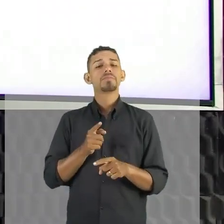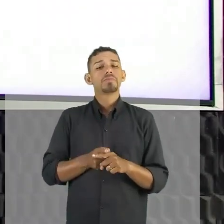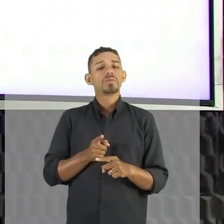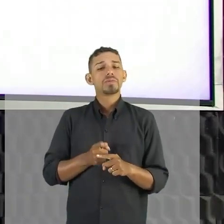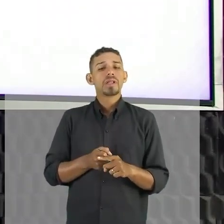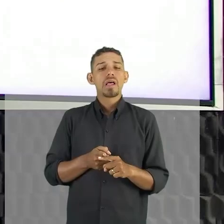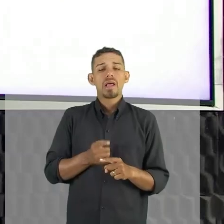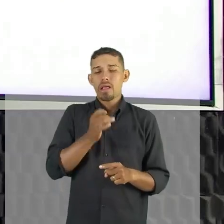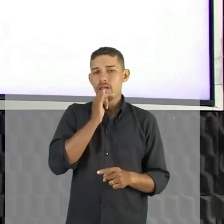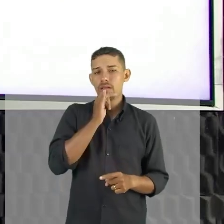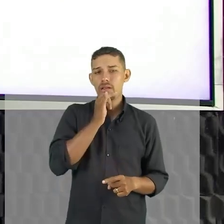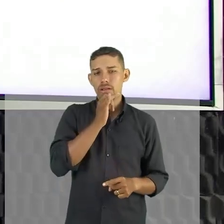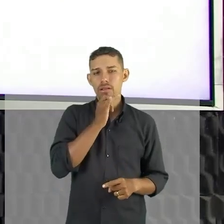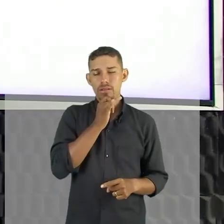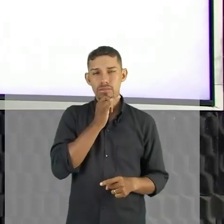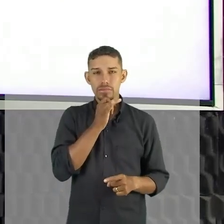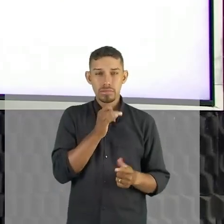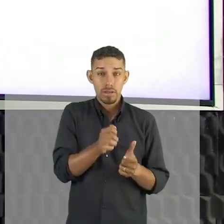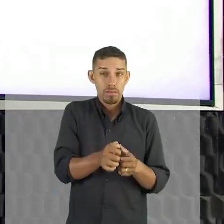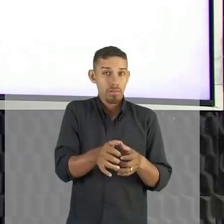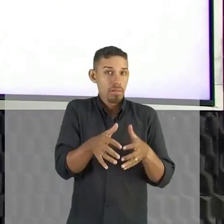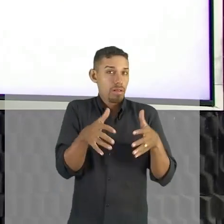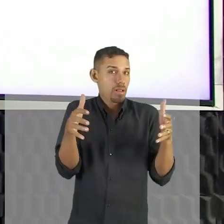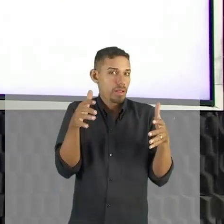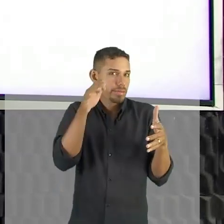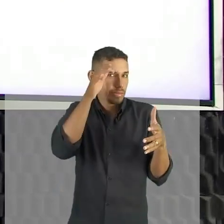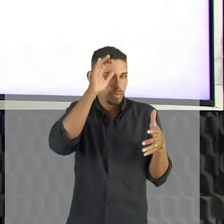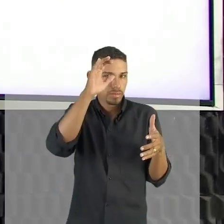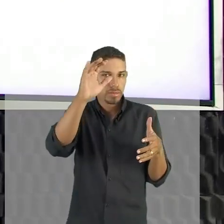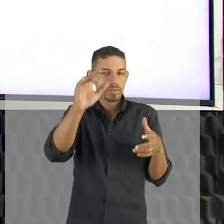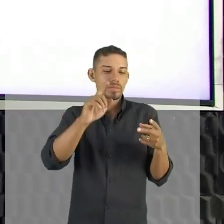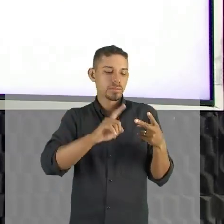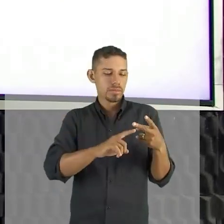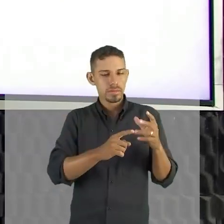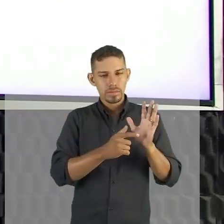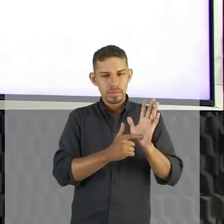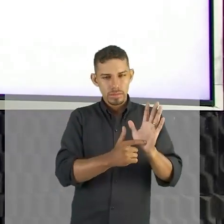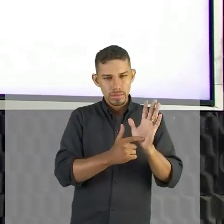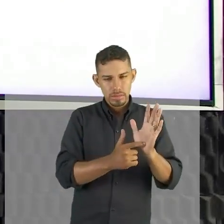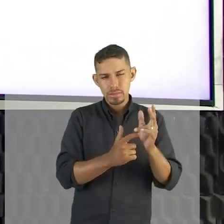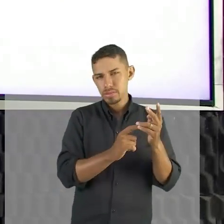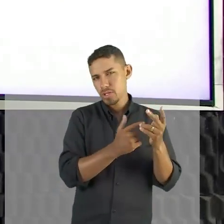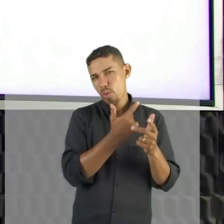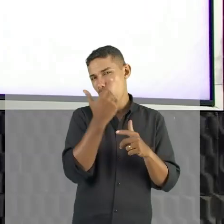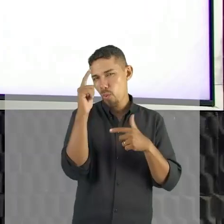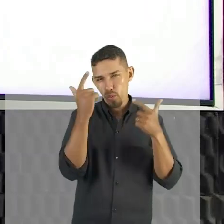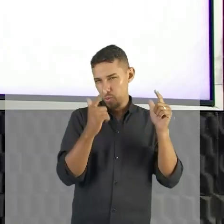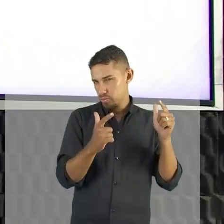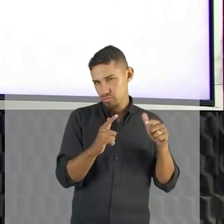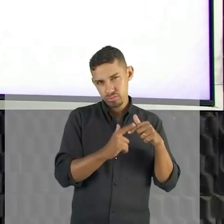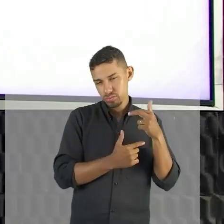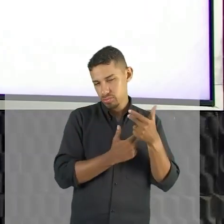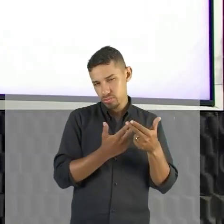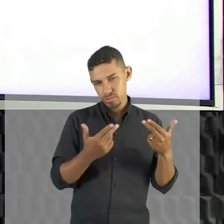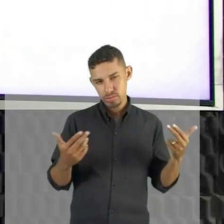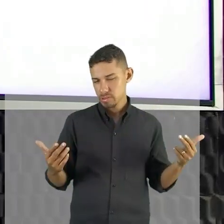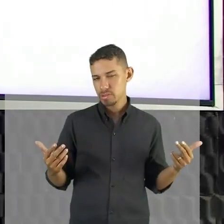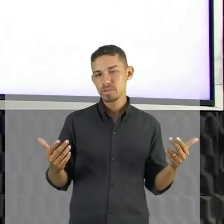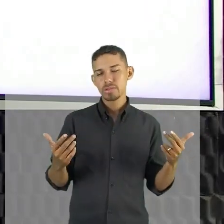quê? Porque essa efervescência cultural, aí aparecimento de teatro, aparecimento de outros equipamentos,